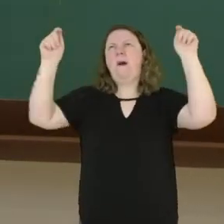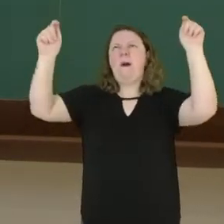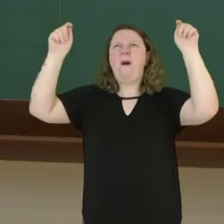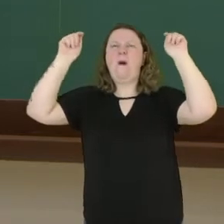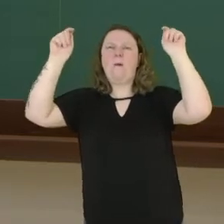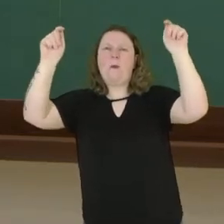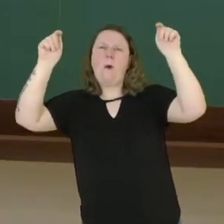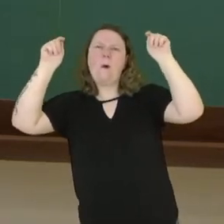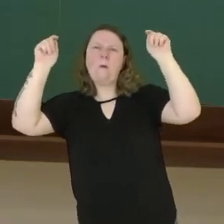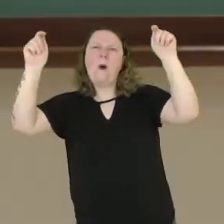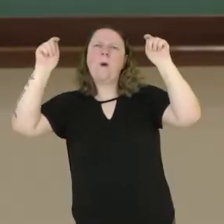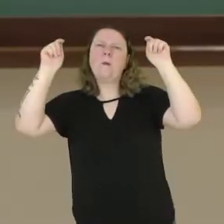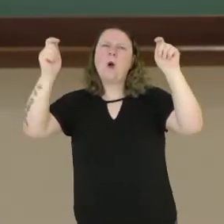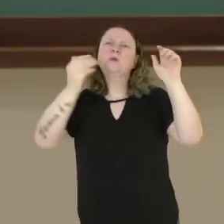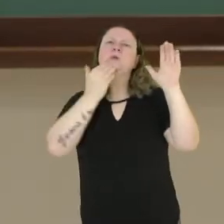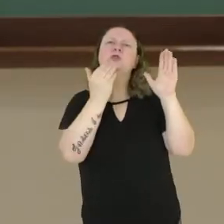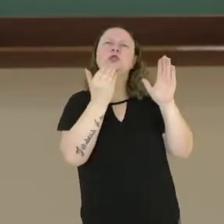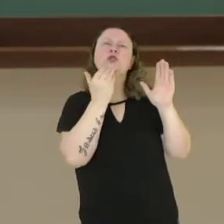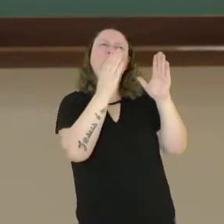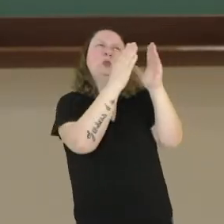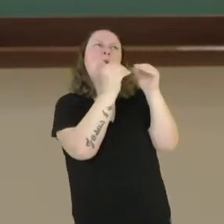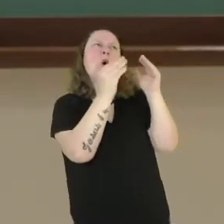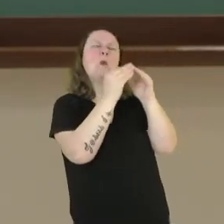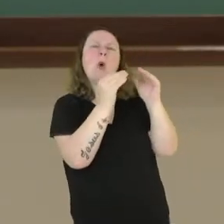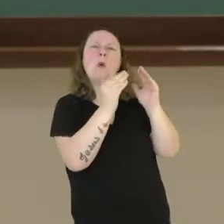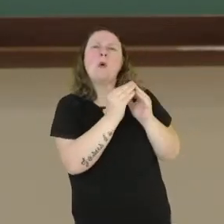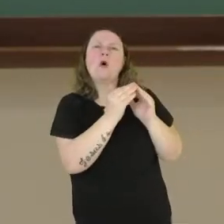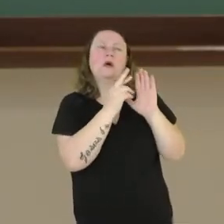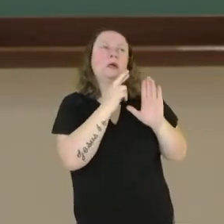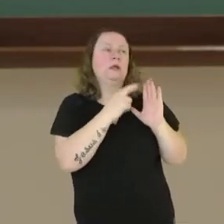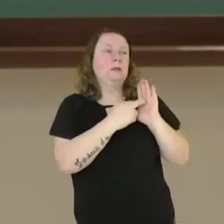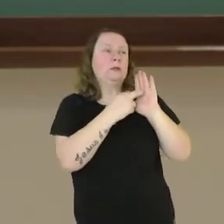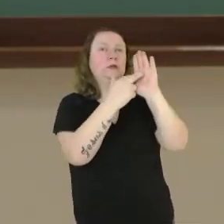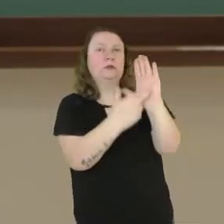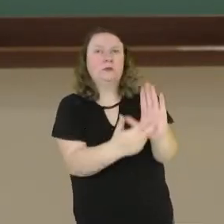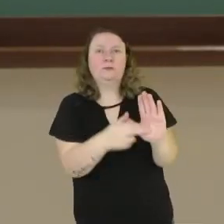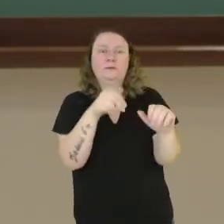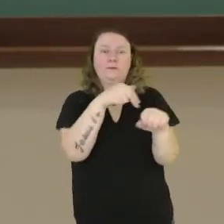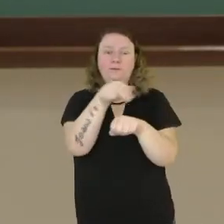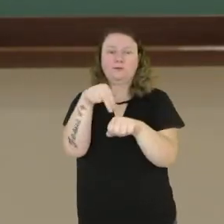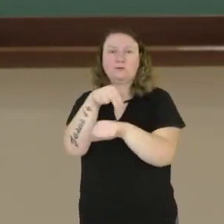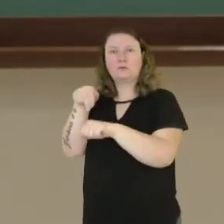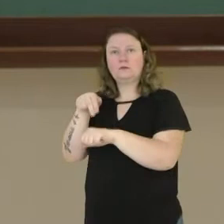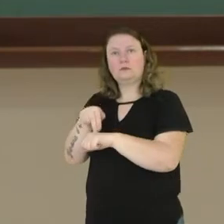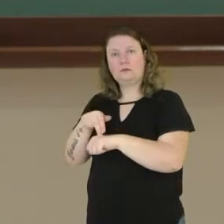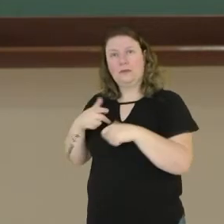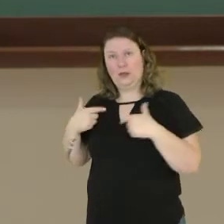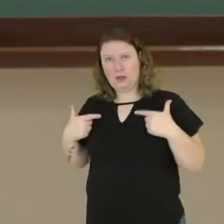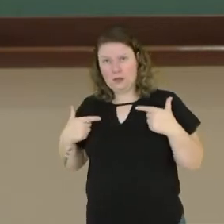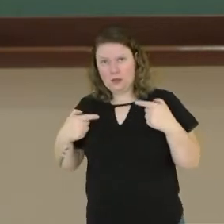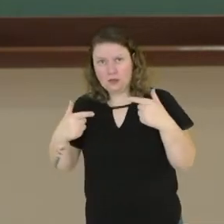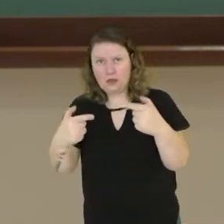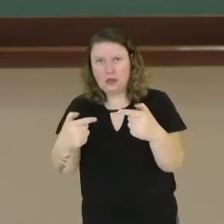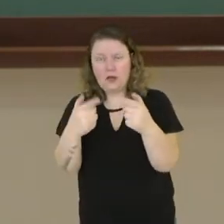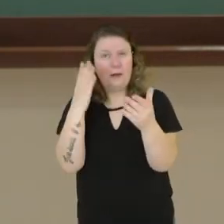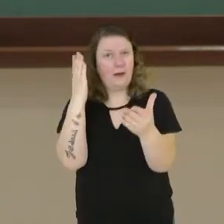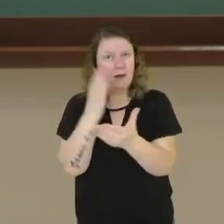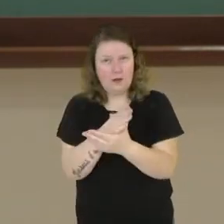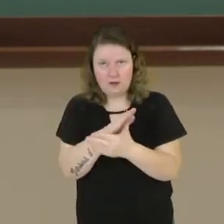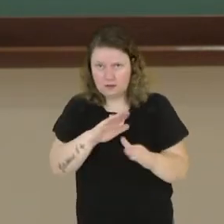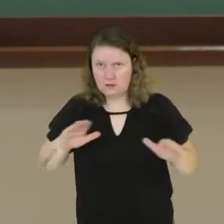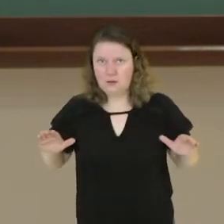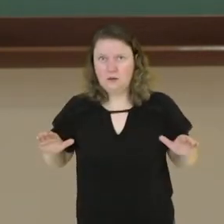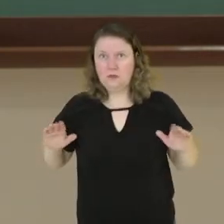através de pedidos às grandes representantes das nações, que conflitos armados deixem de ocorrer?